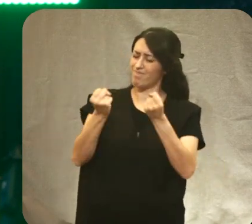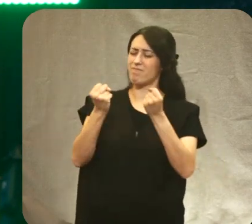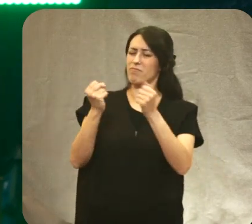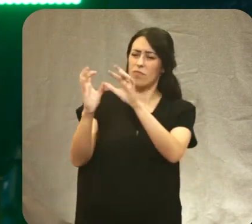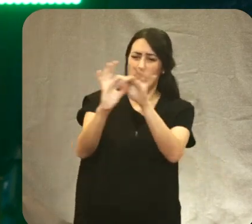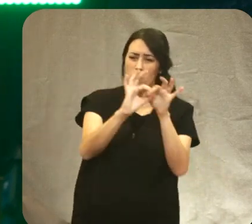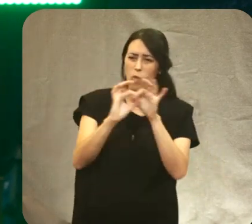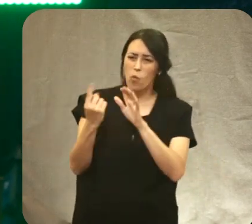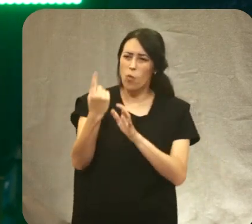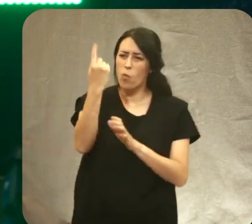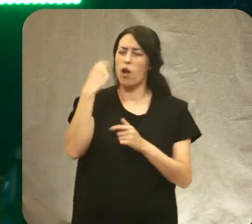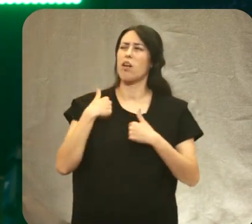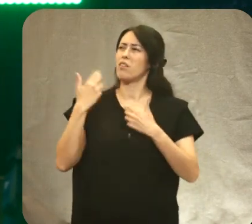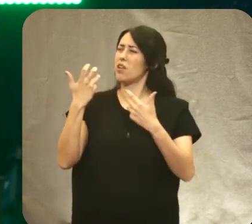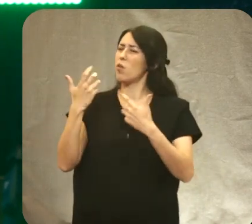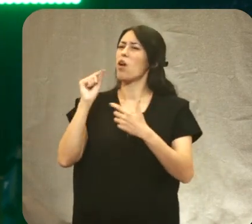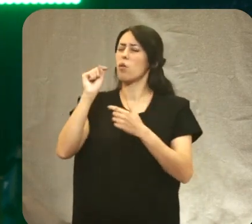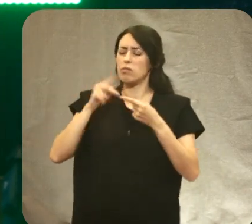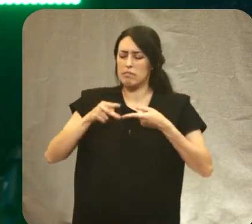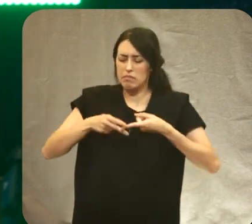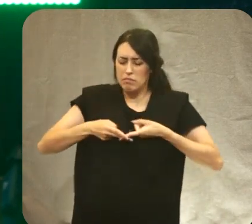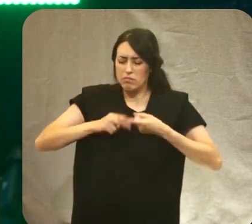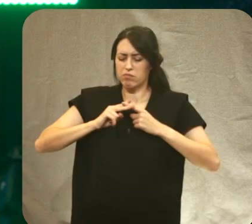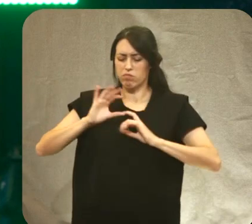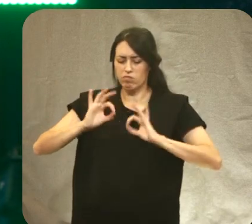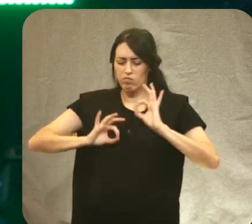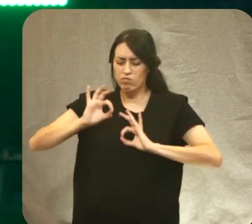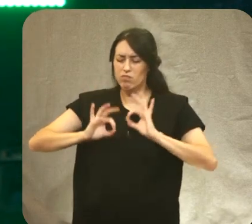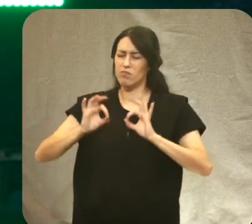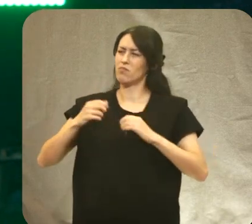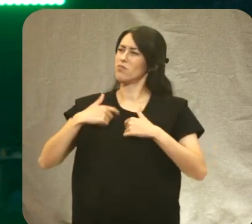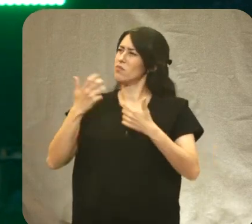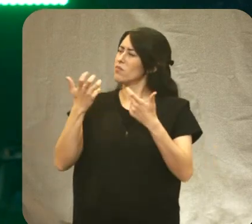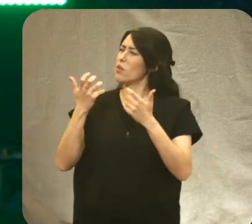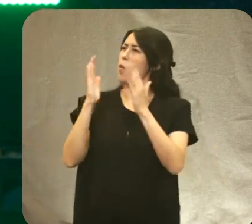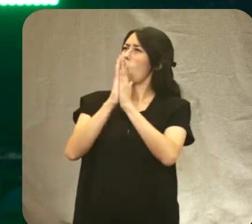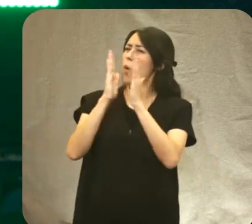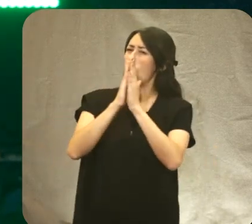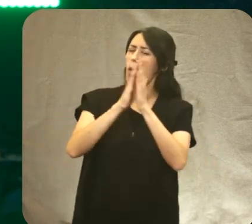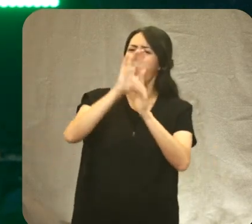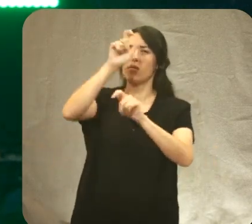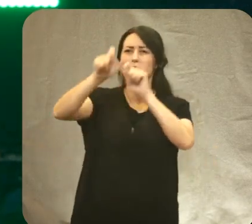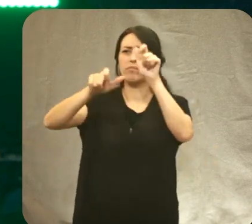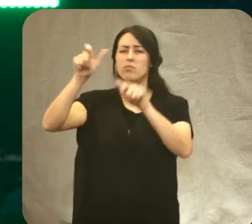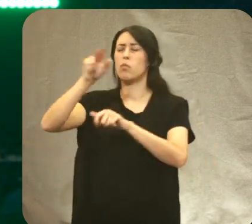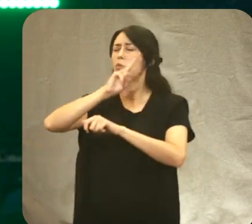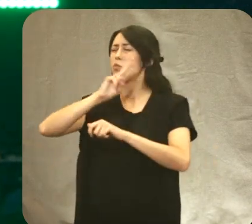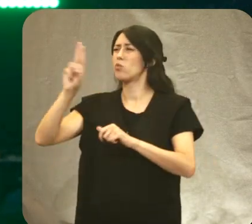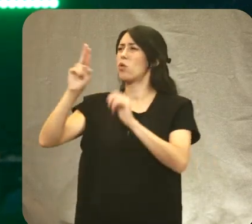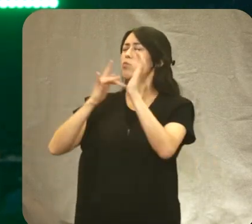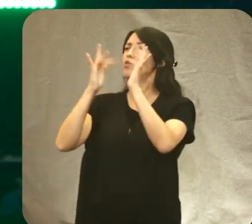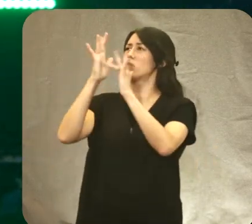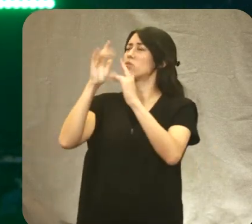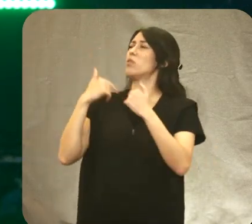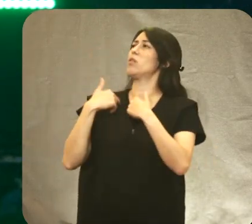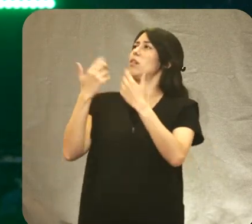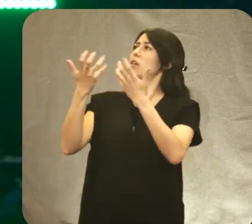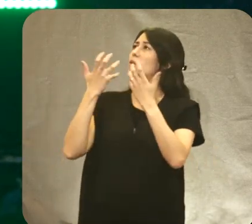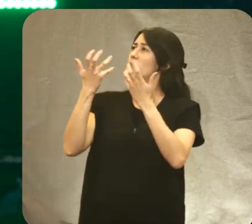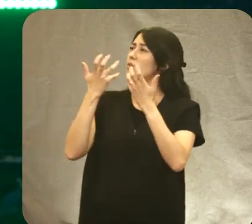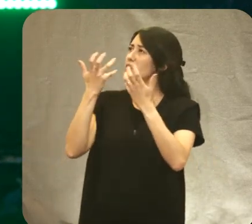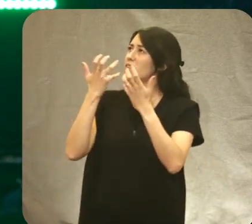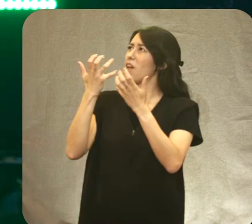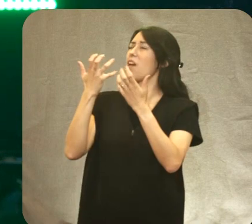fazer a manutenção da visão, eu quero orar com os diferentes e abençoá-los em nome de Jesus. Eu quero,